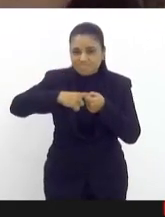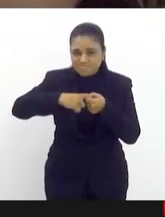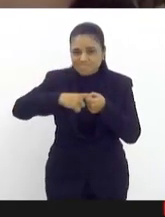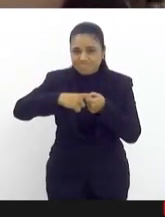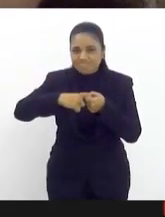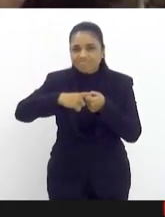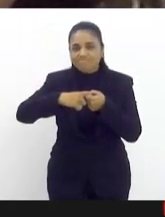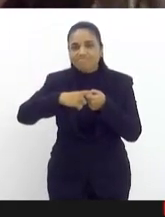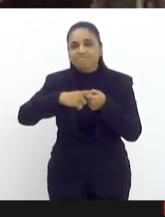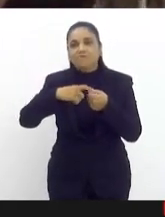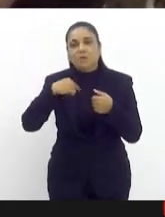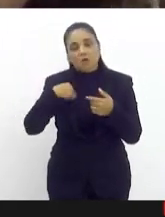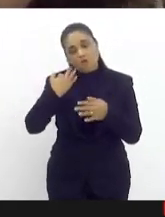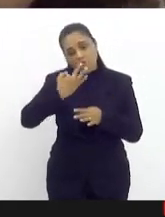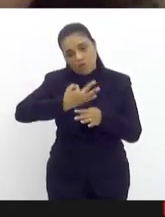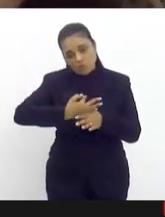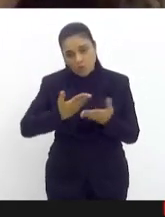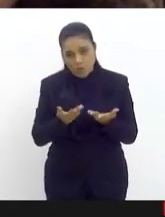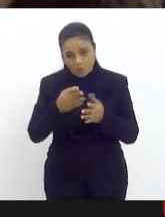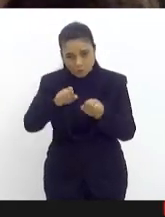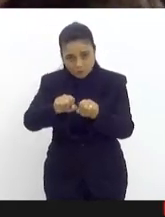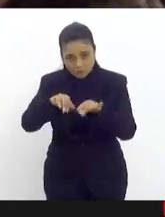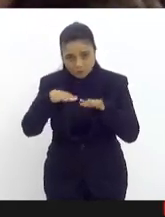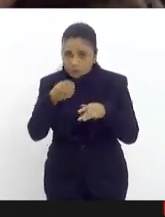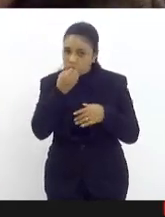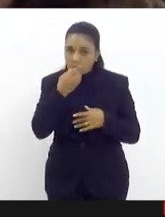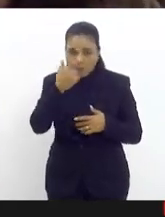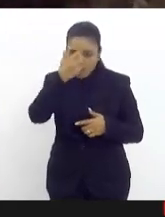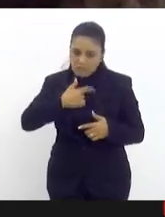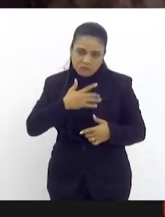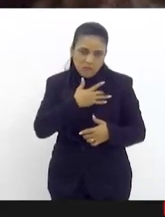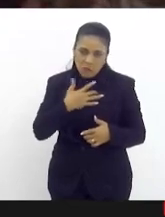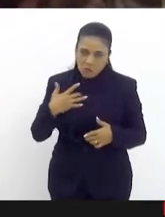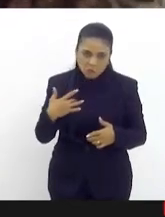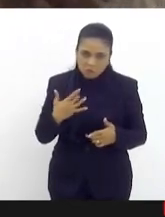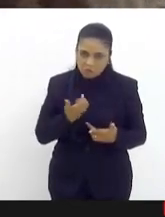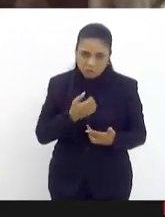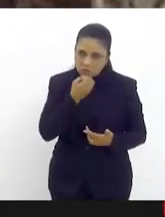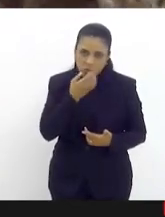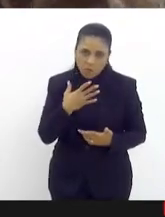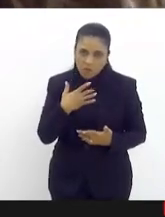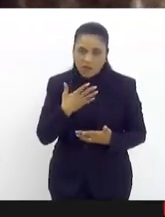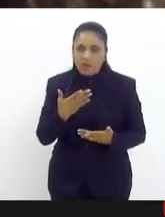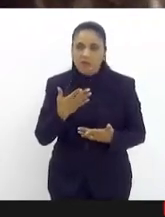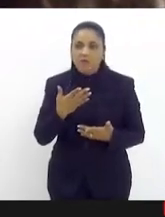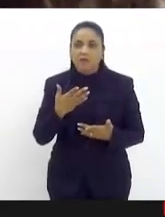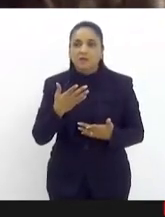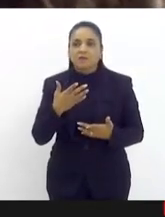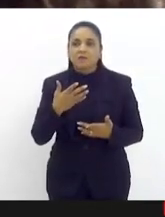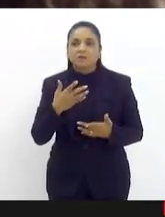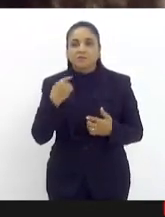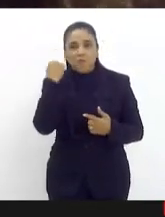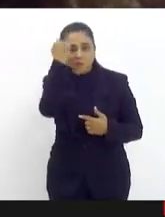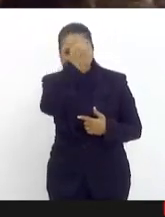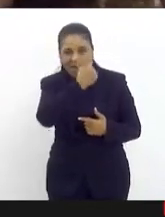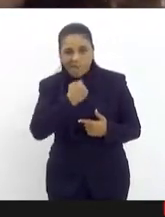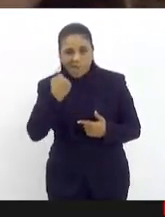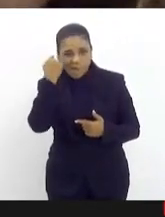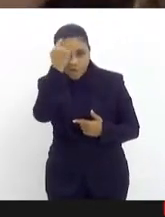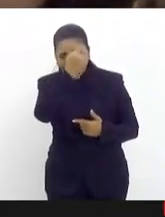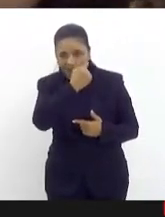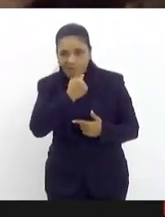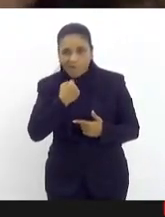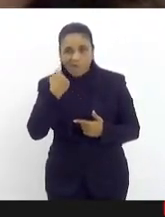que estive ausente do plenário hoje, pois não estou muito bem. Talvez, vejo aqui na tela o rosto, certamente para